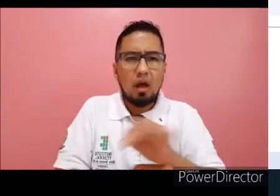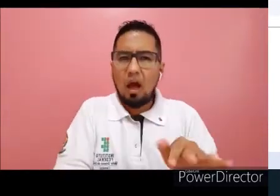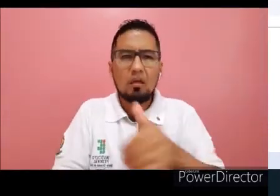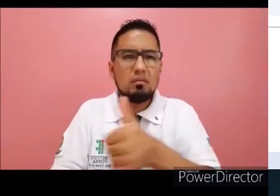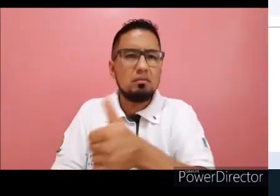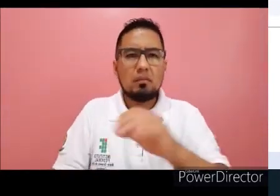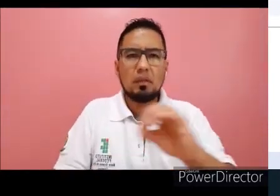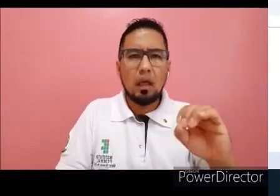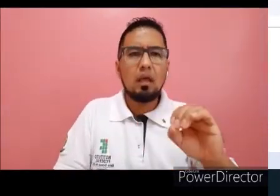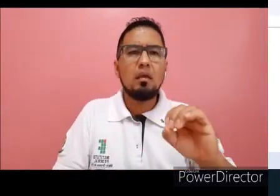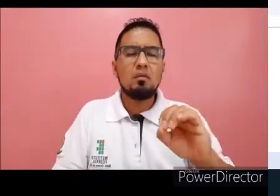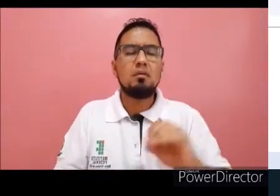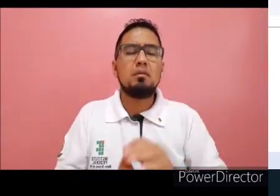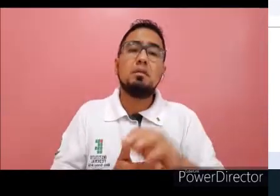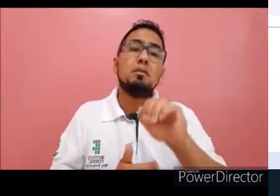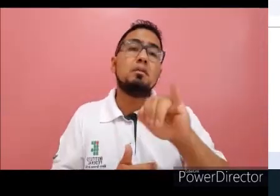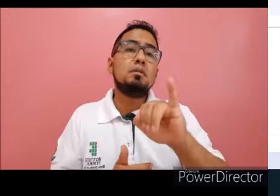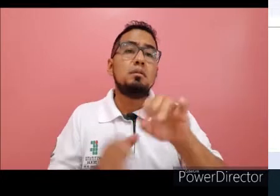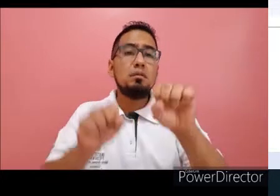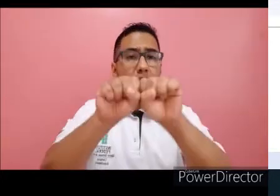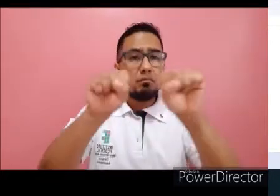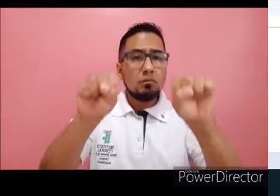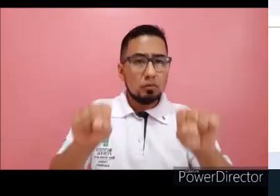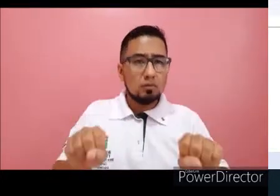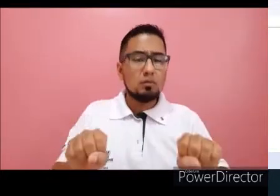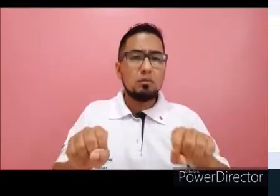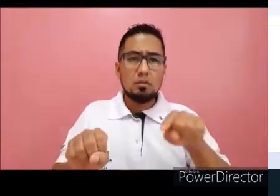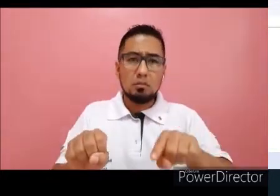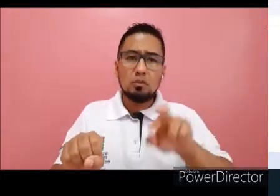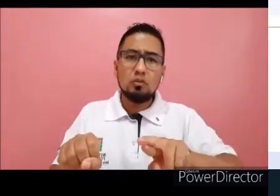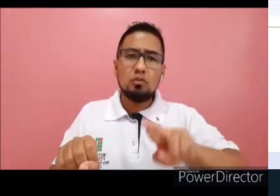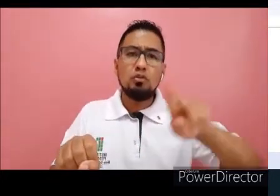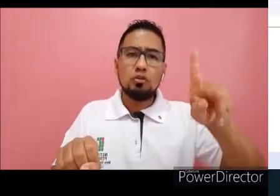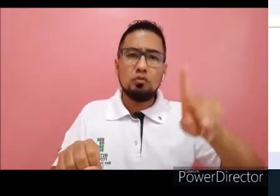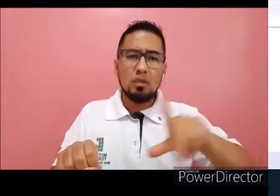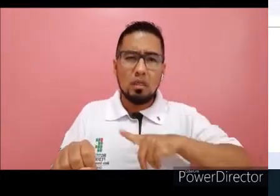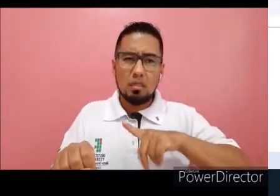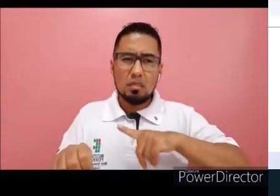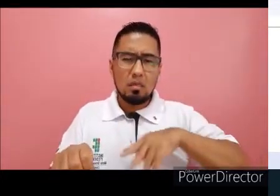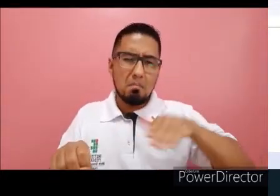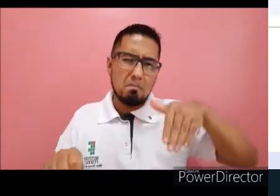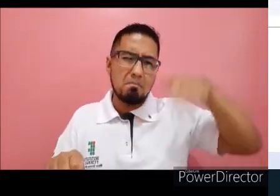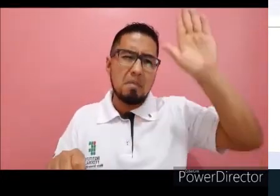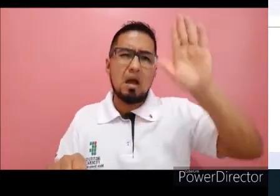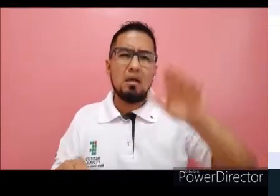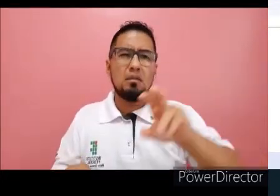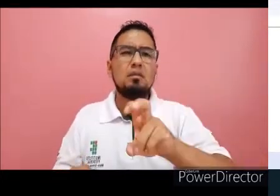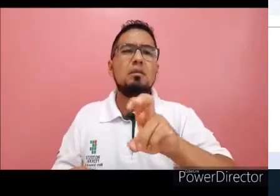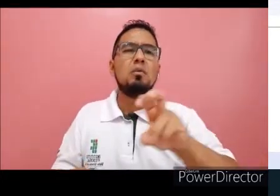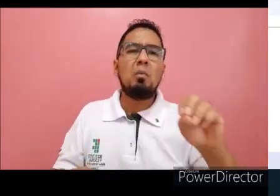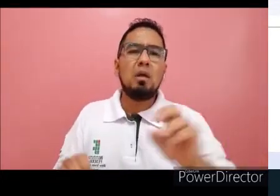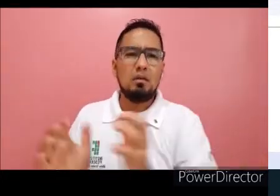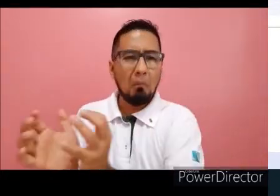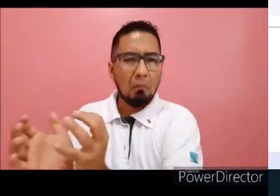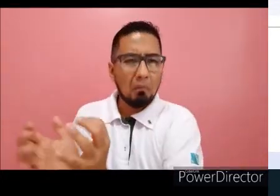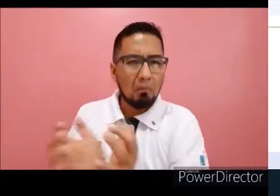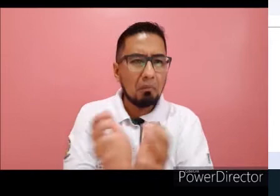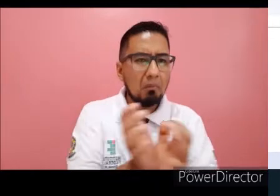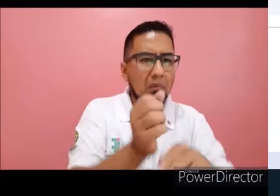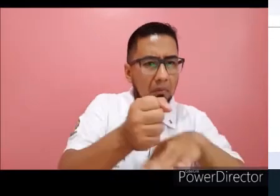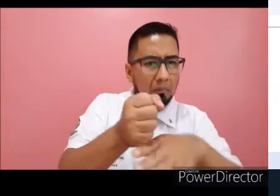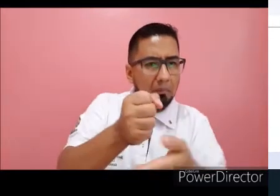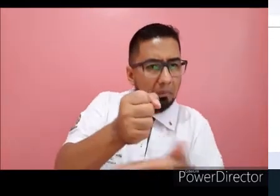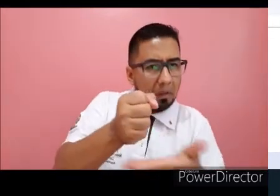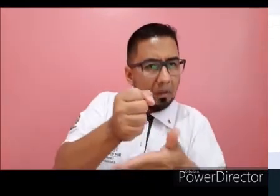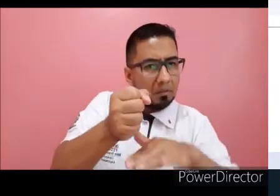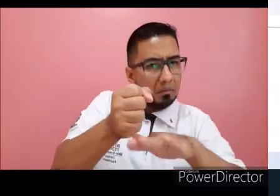10 classes, não é? E se fosse um sistema um pouco mais robusto, a gente teria muito mais do que 10 classes, sei lá, 50,